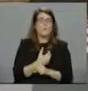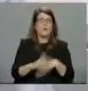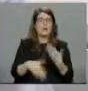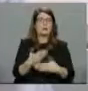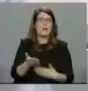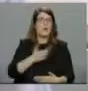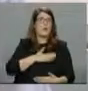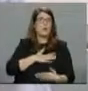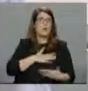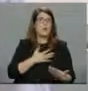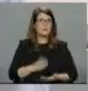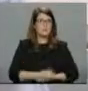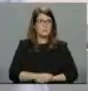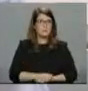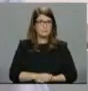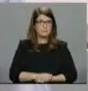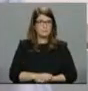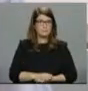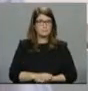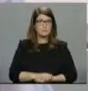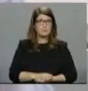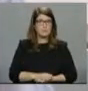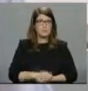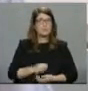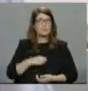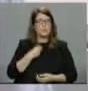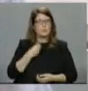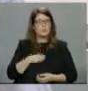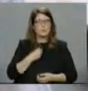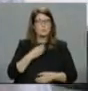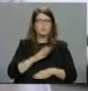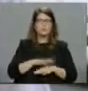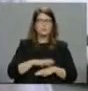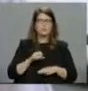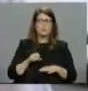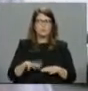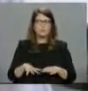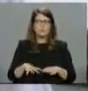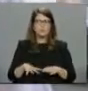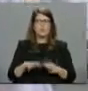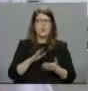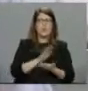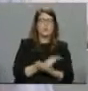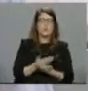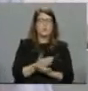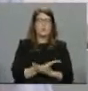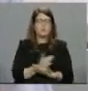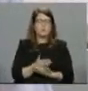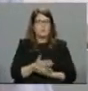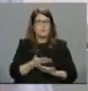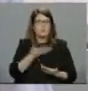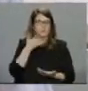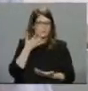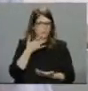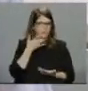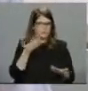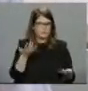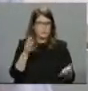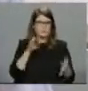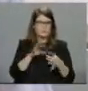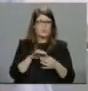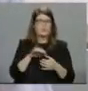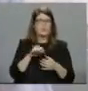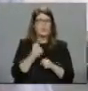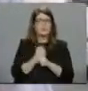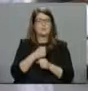Nós estamos seriamente preocupados com toda essa indefinição e com toda essa atrapalhada que tem sido o concurso das obras do Centro de